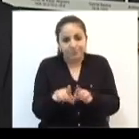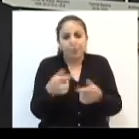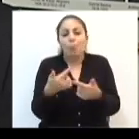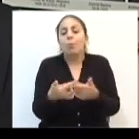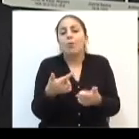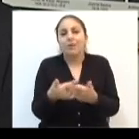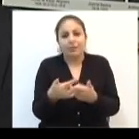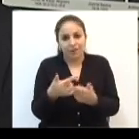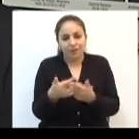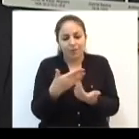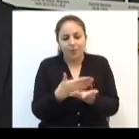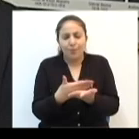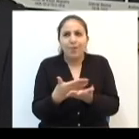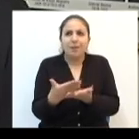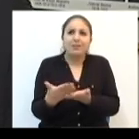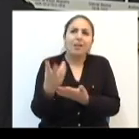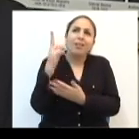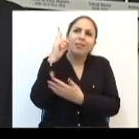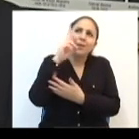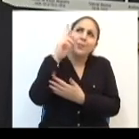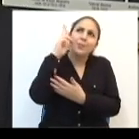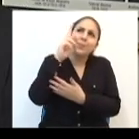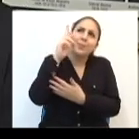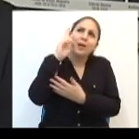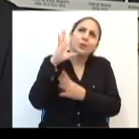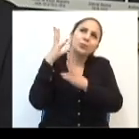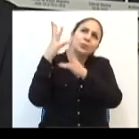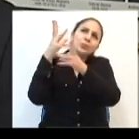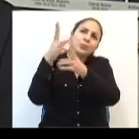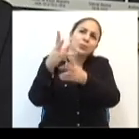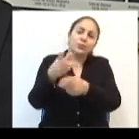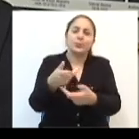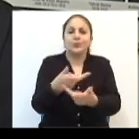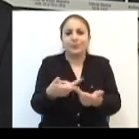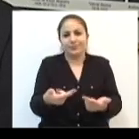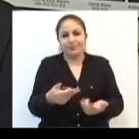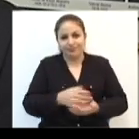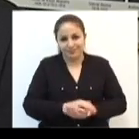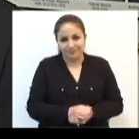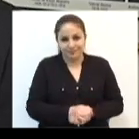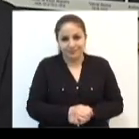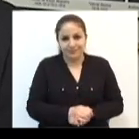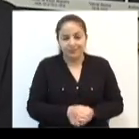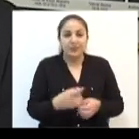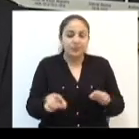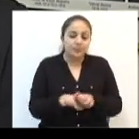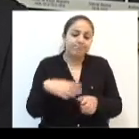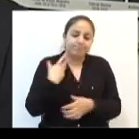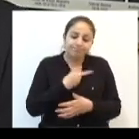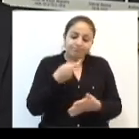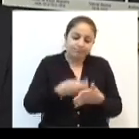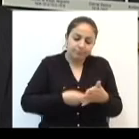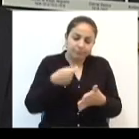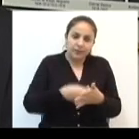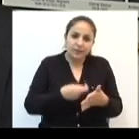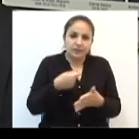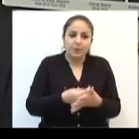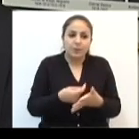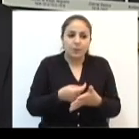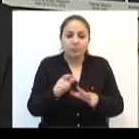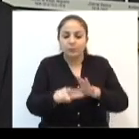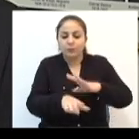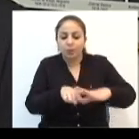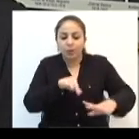tu passa tipo um filme na tua cabeça, né? E a gente tem que tentar filtrar